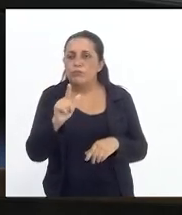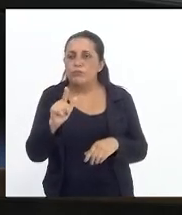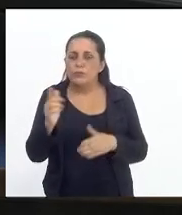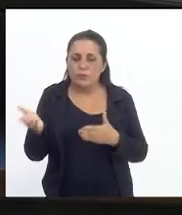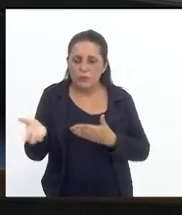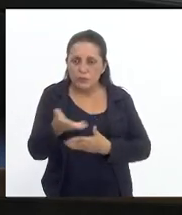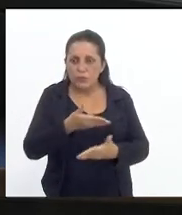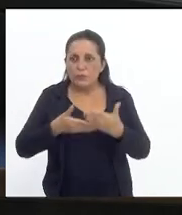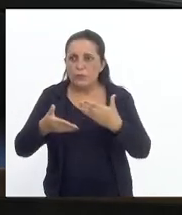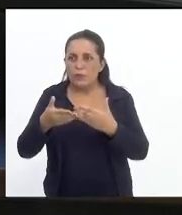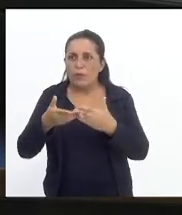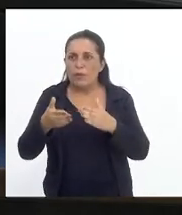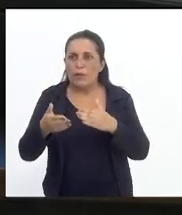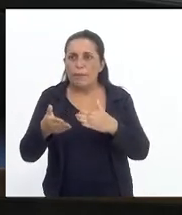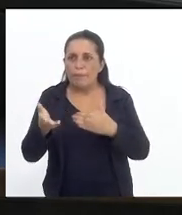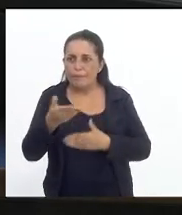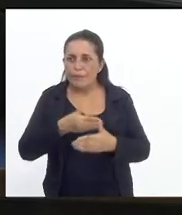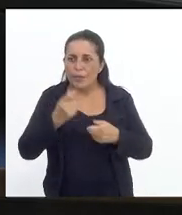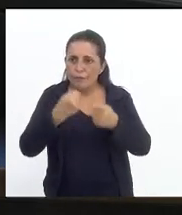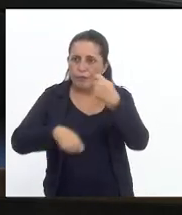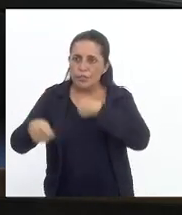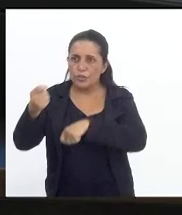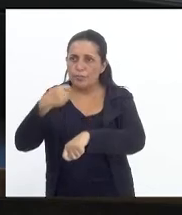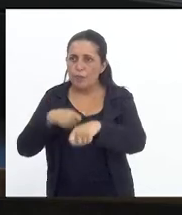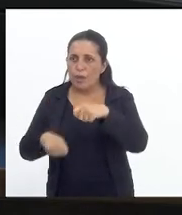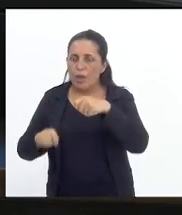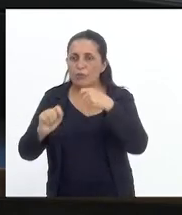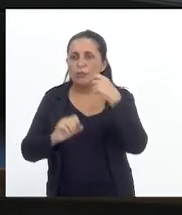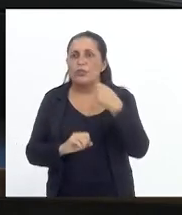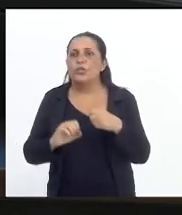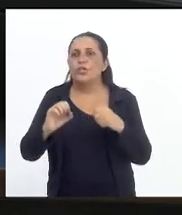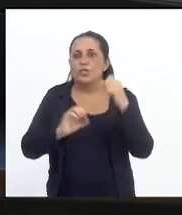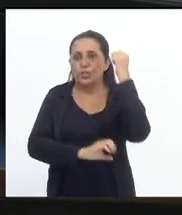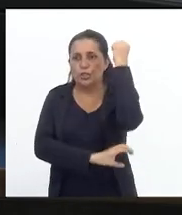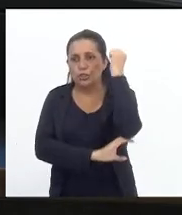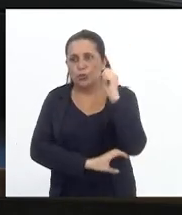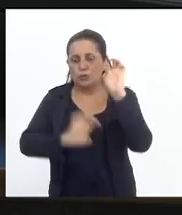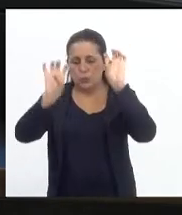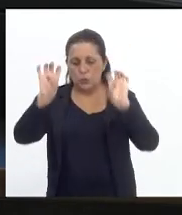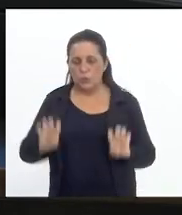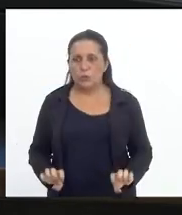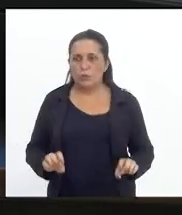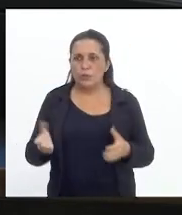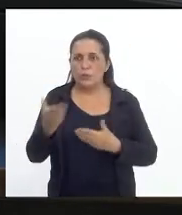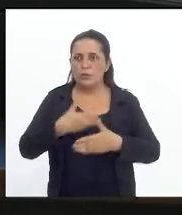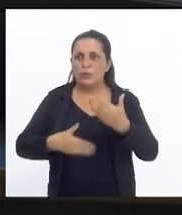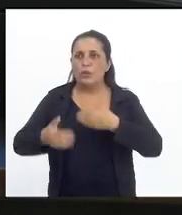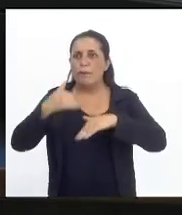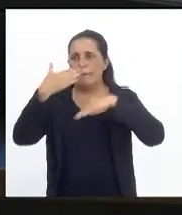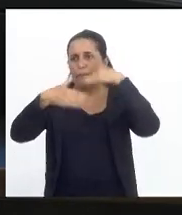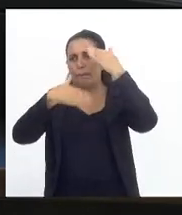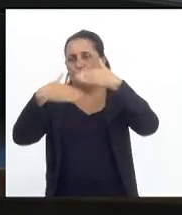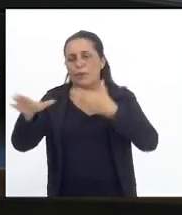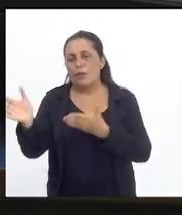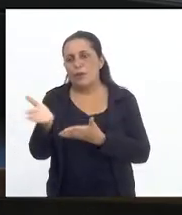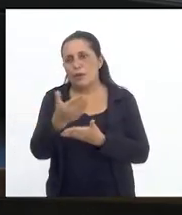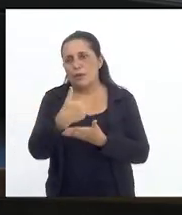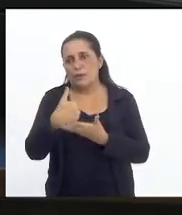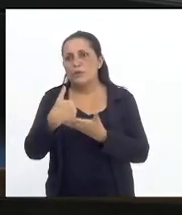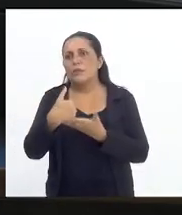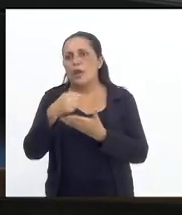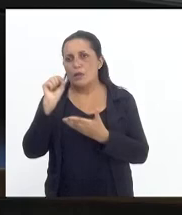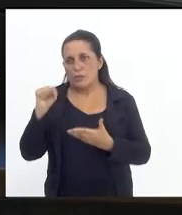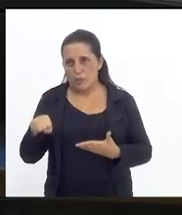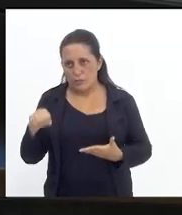gerar investimentos em infraestrutura para trazer desenvolvimento e consequentemente a arrecadação para